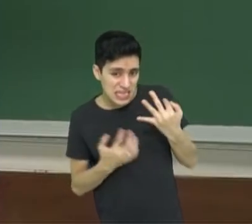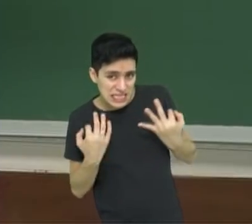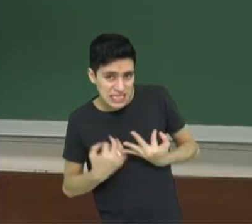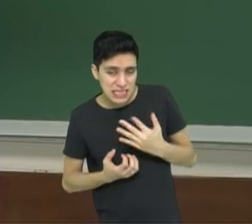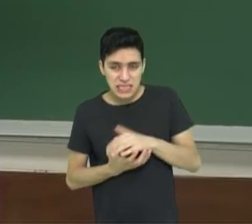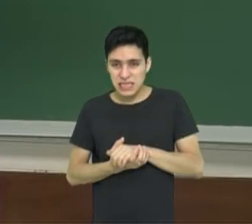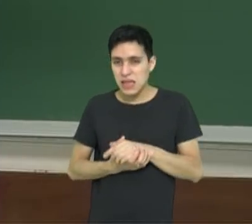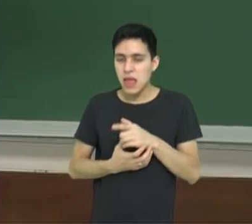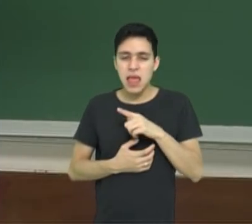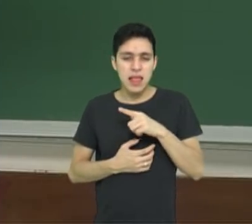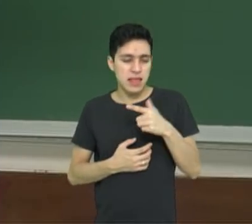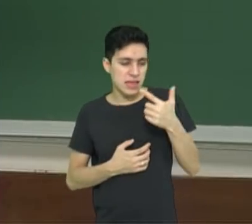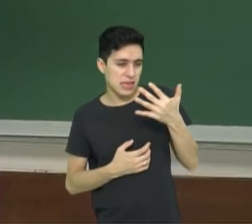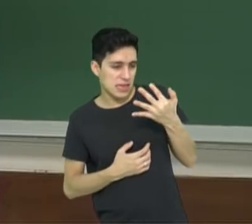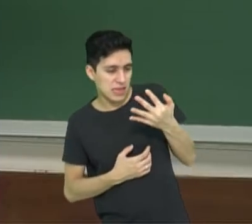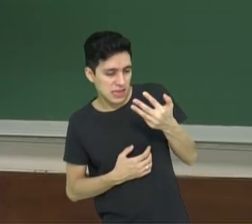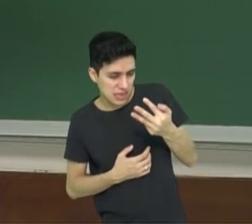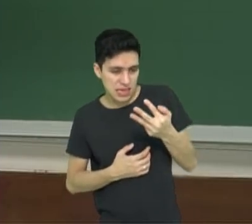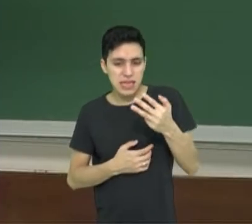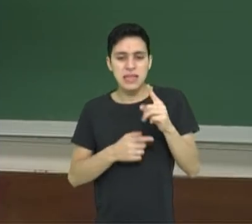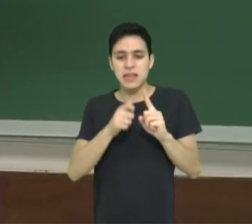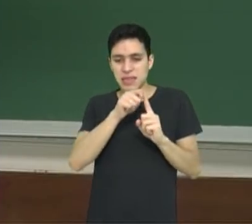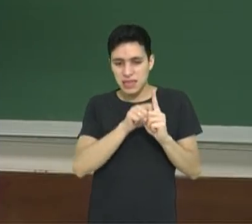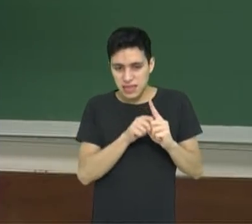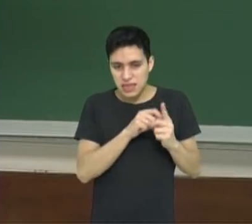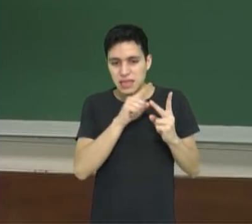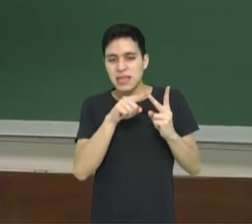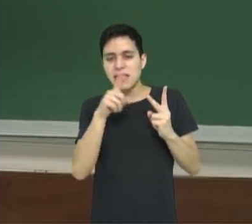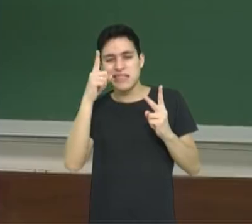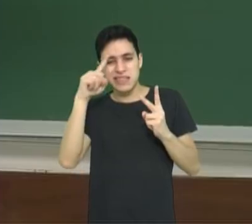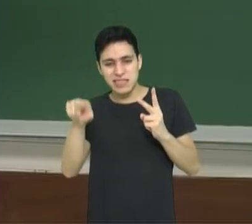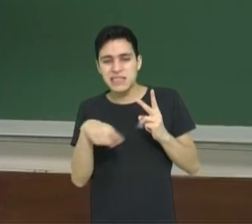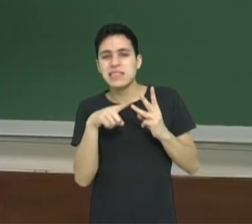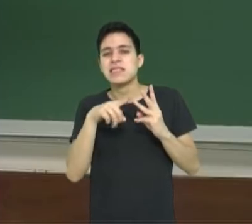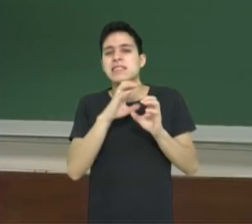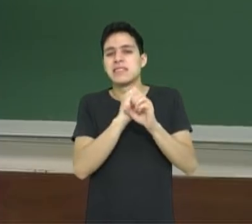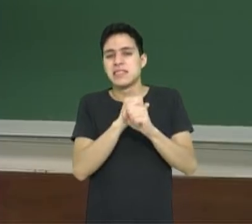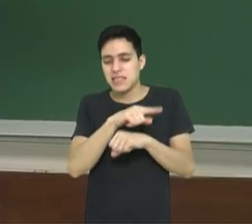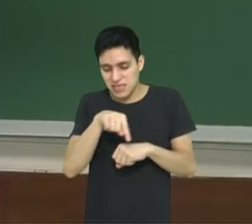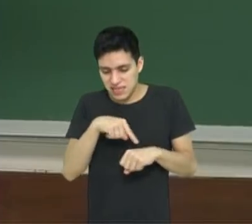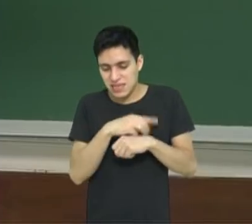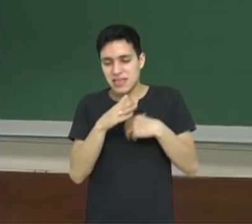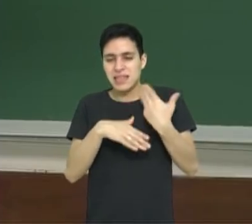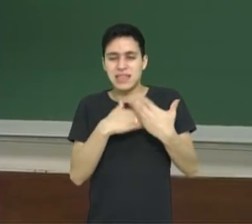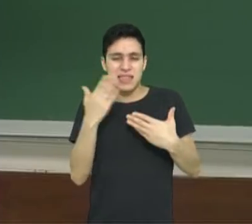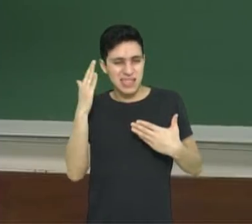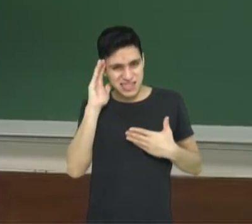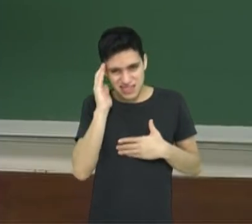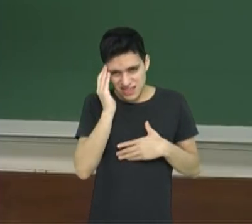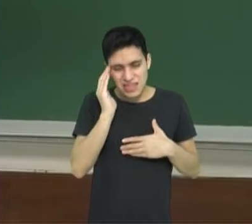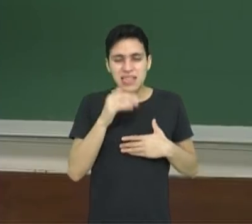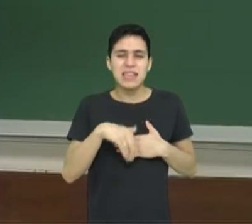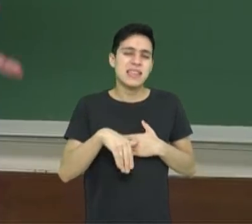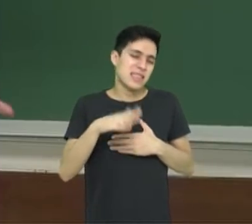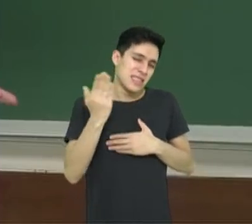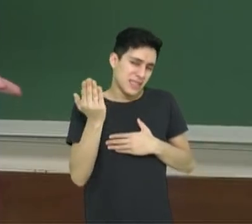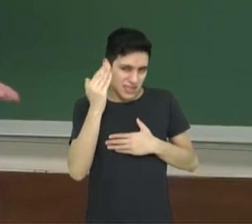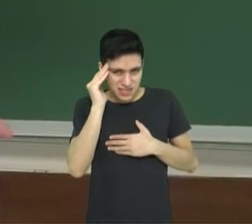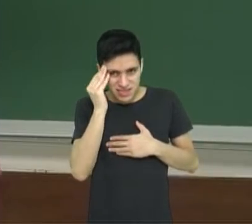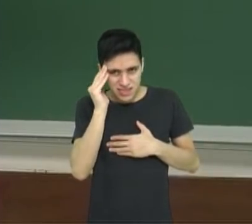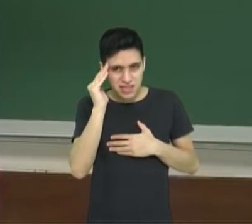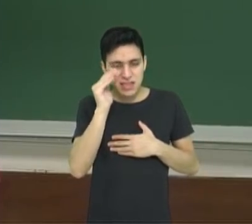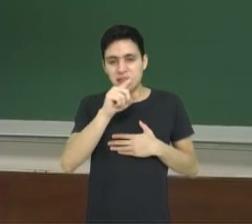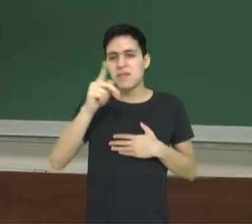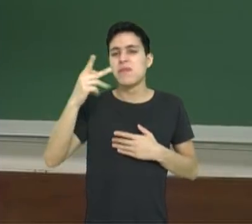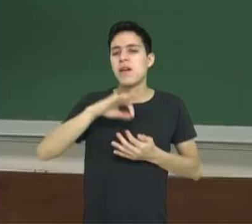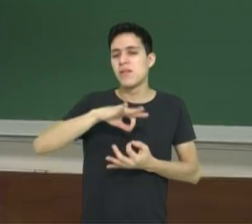certinho? Ou você tem 13 anos, tantos meses, tantos dias, tantas horas? Tem, né? Então, qual é a